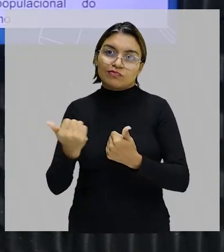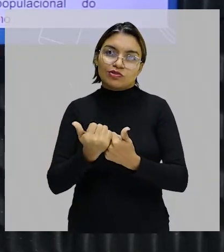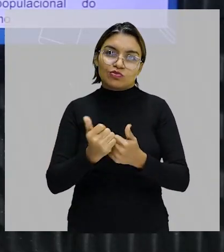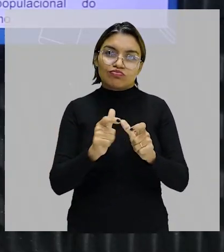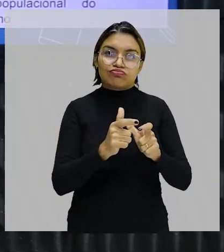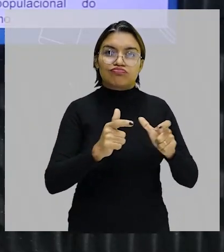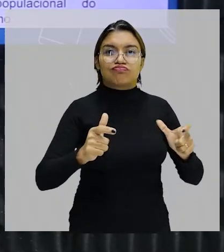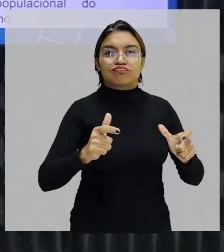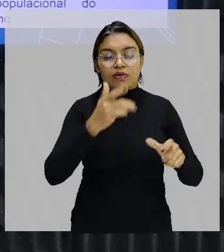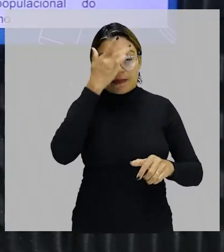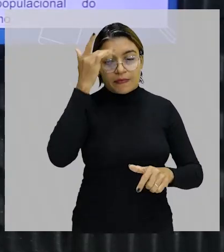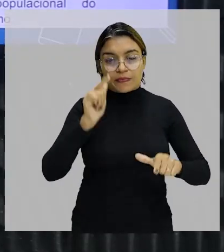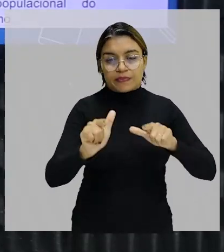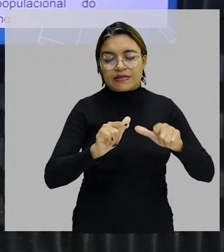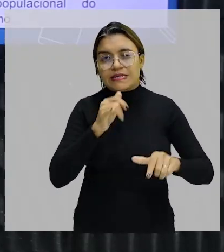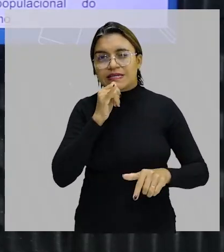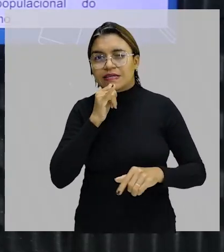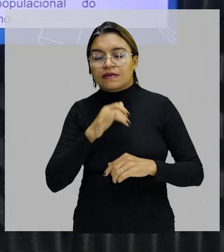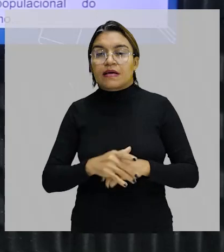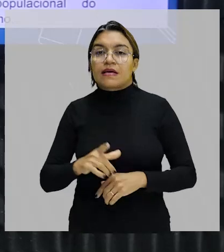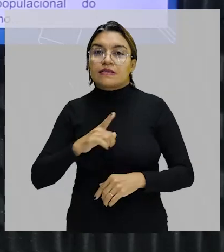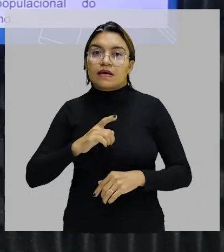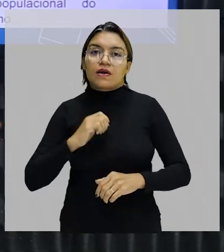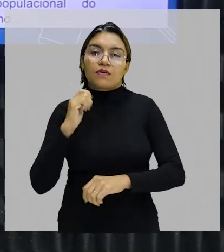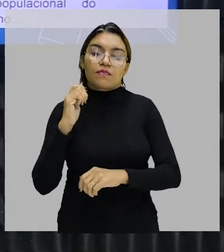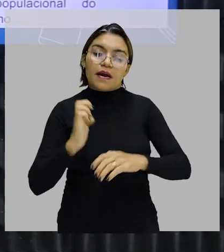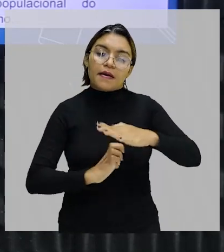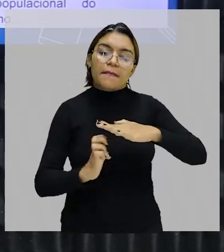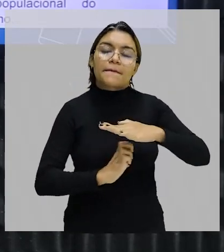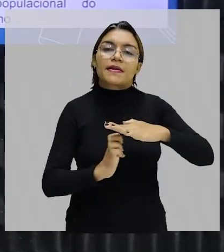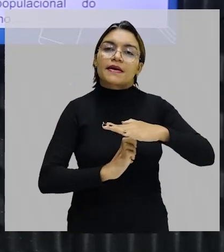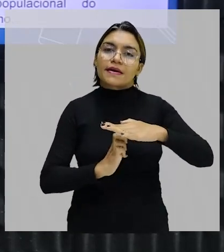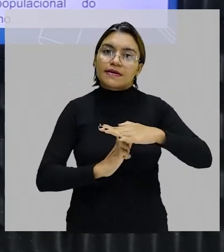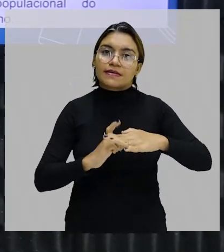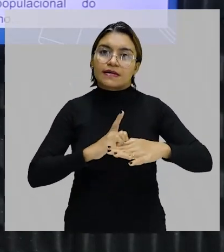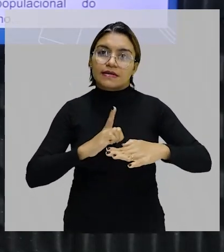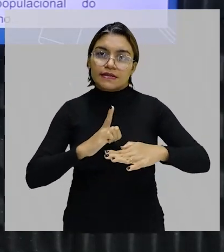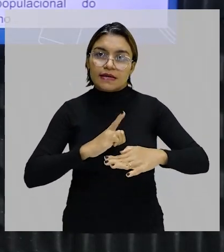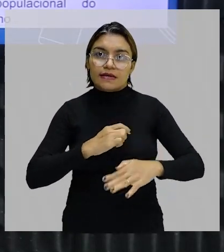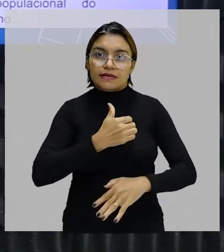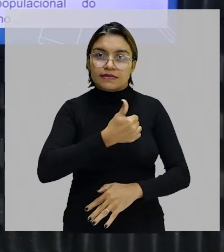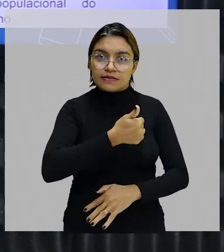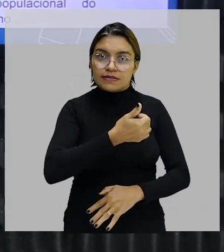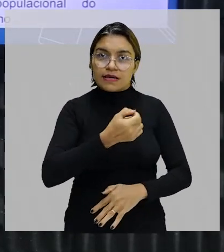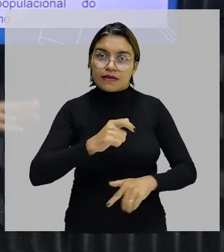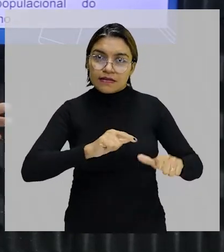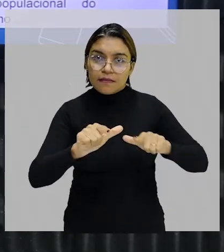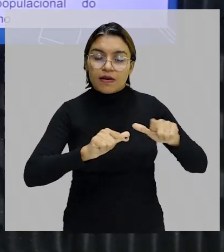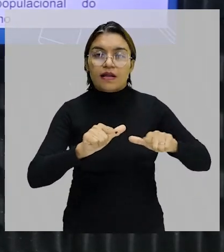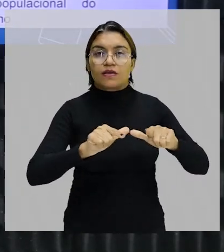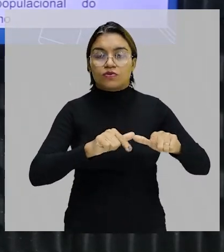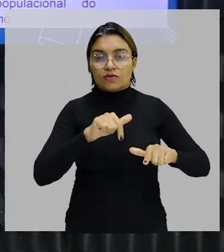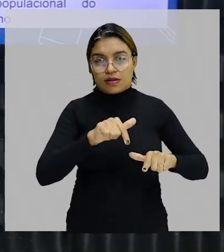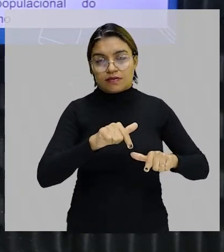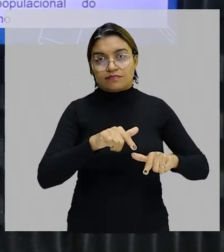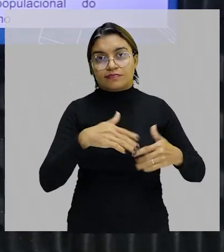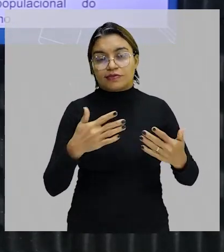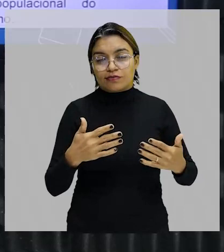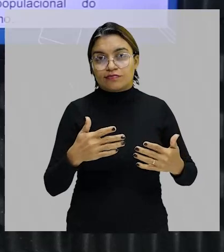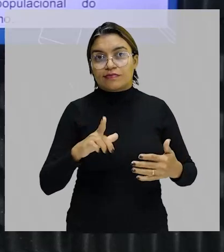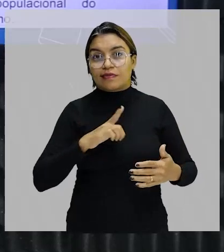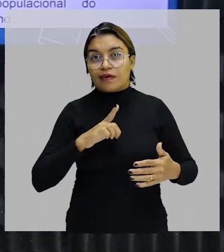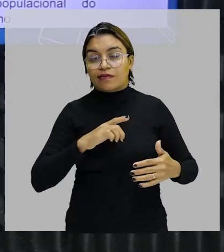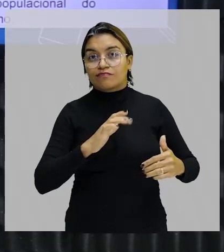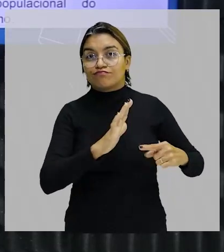exemplo, existe uma propriedade, tu tem ali 100 trabalhadores que são responsáveis por fazer a produção daquela terra e simplesmente se coloca um